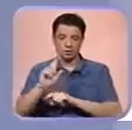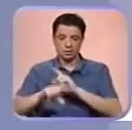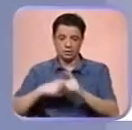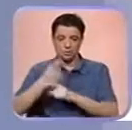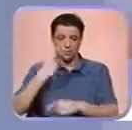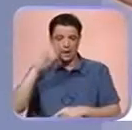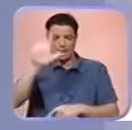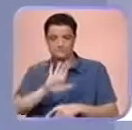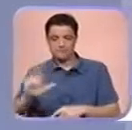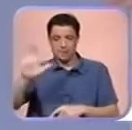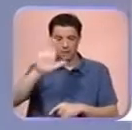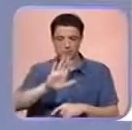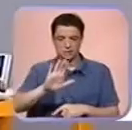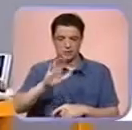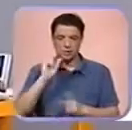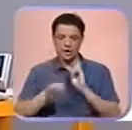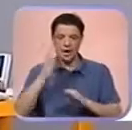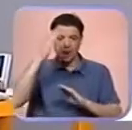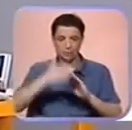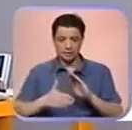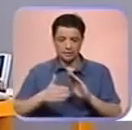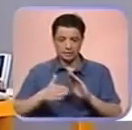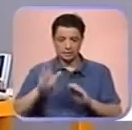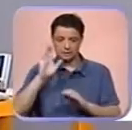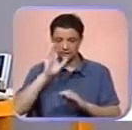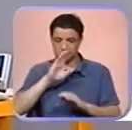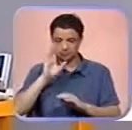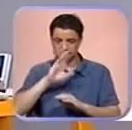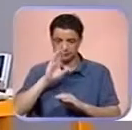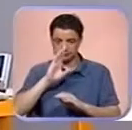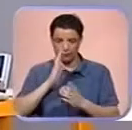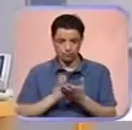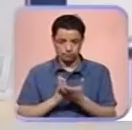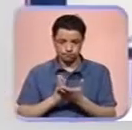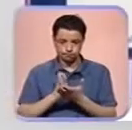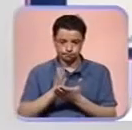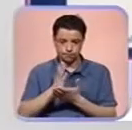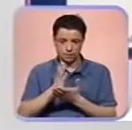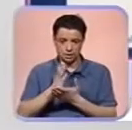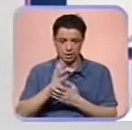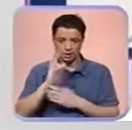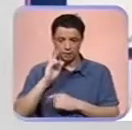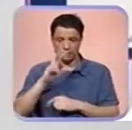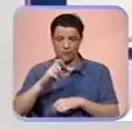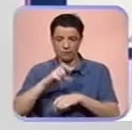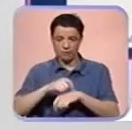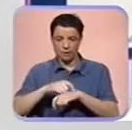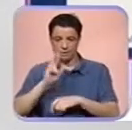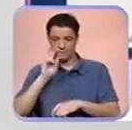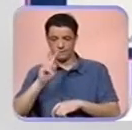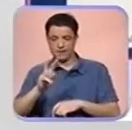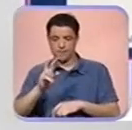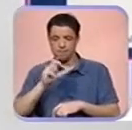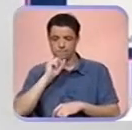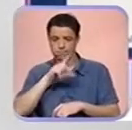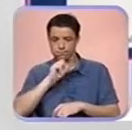uma imagem em que vemos o que acontece se a degenerescência macular avançar para o ponto em que um doente vai notar-se, mas queremos